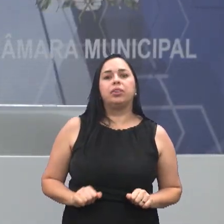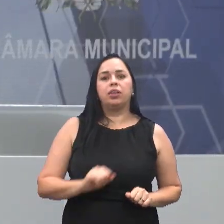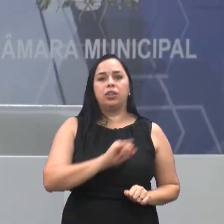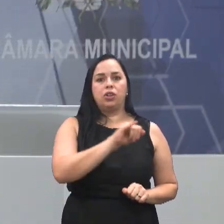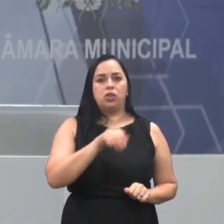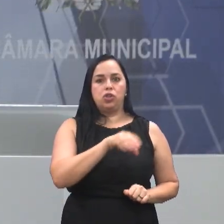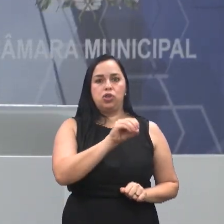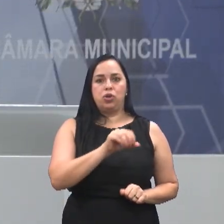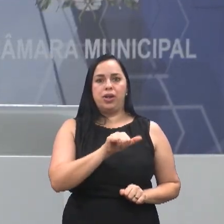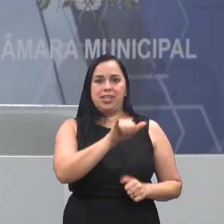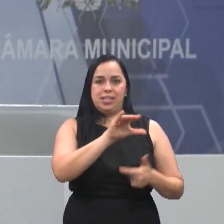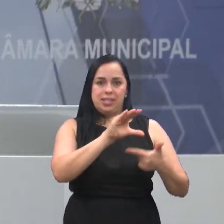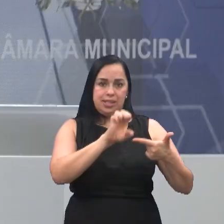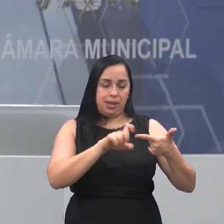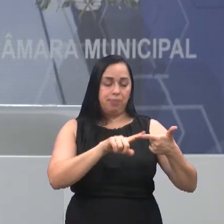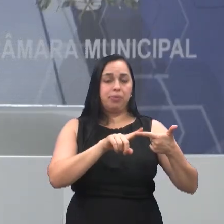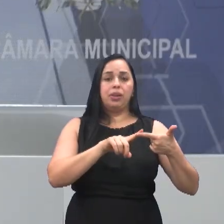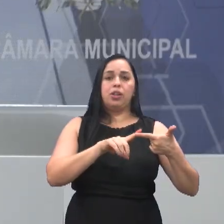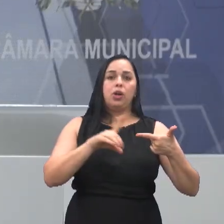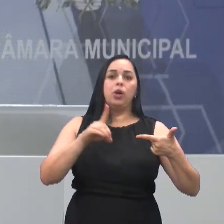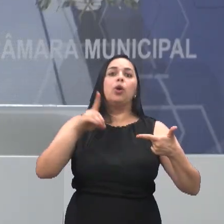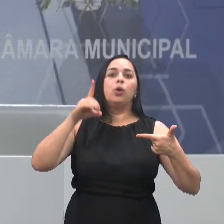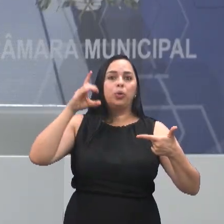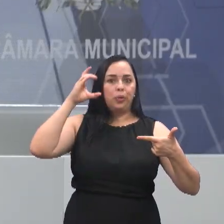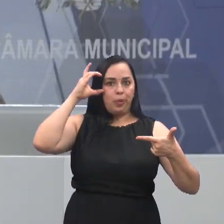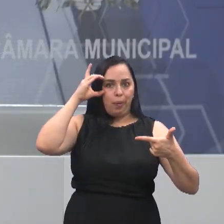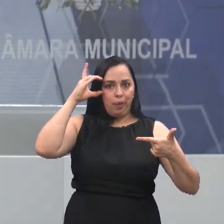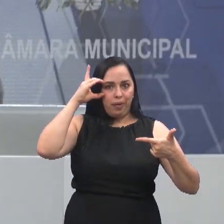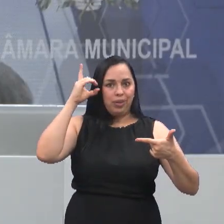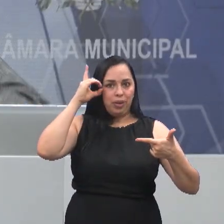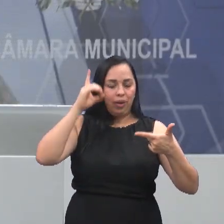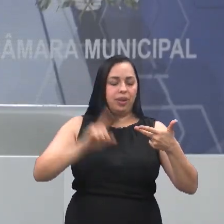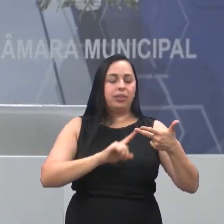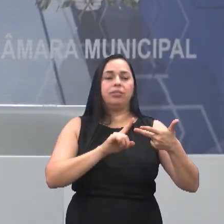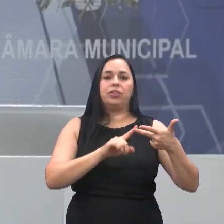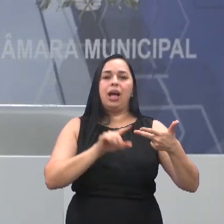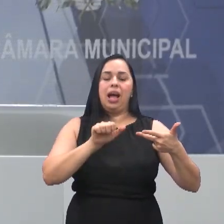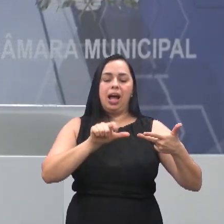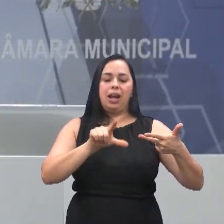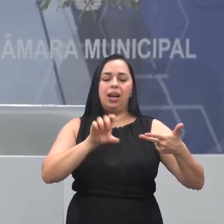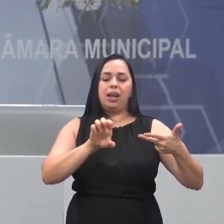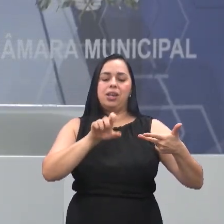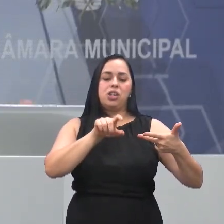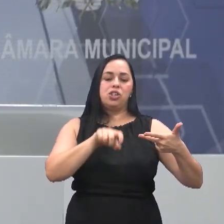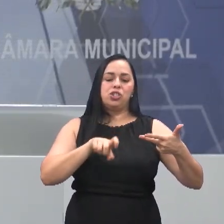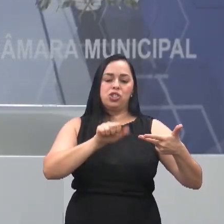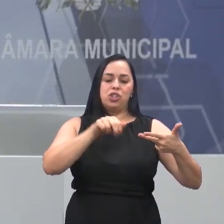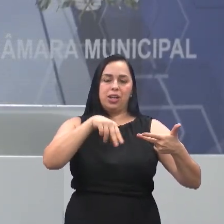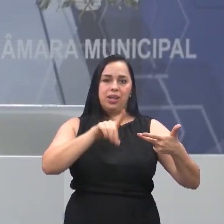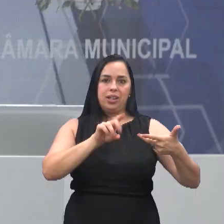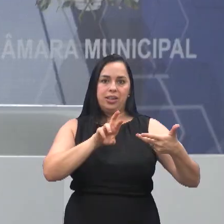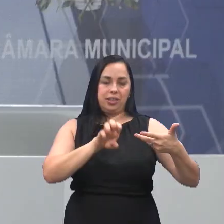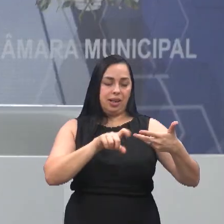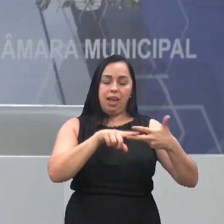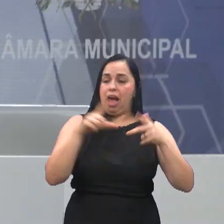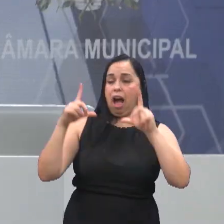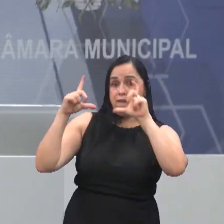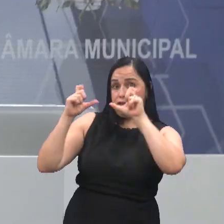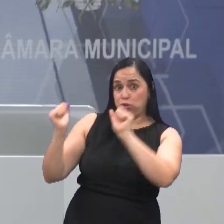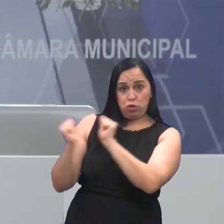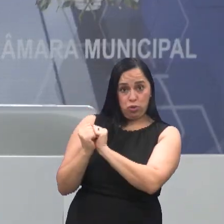com o Bolsonaro. Dória tem foto com o Bolsonaro. Alexandre Frota tem foto com o Bolsonaro. Foto com o Bolsonaro não